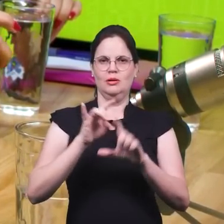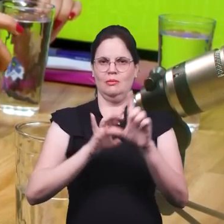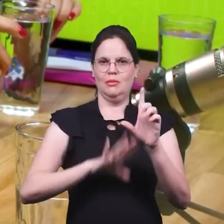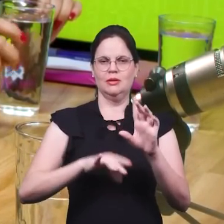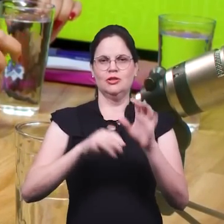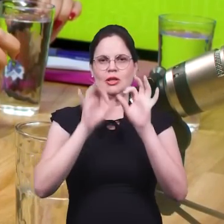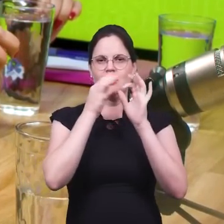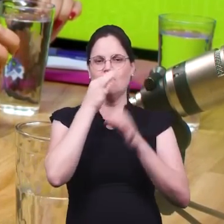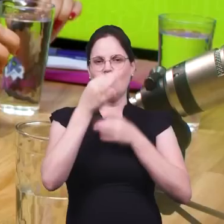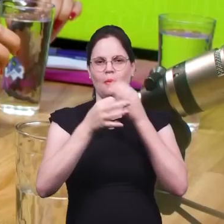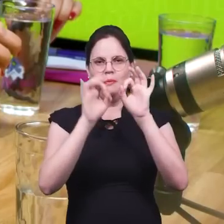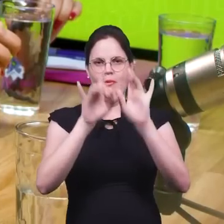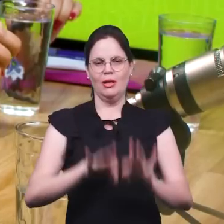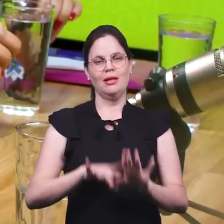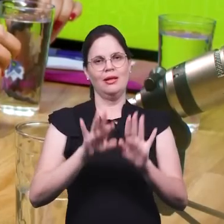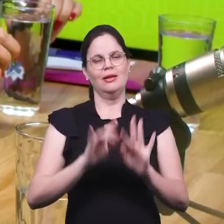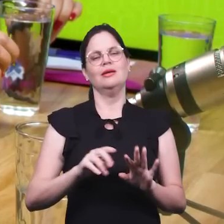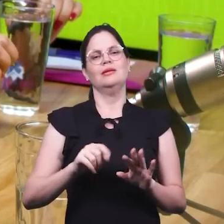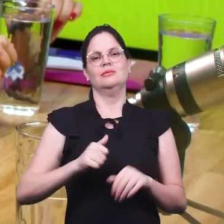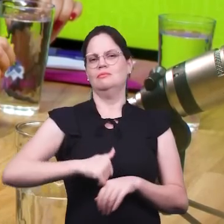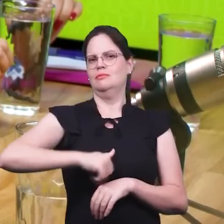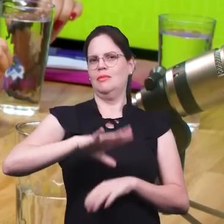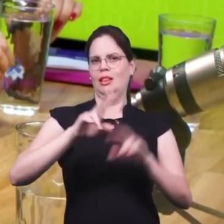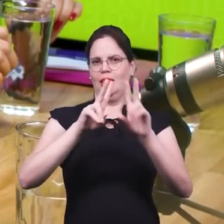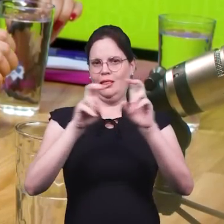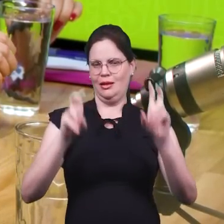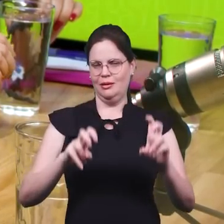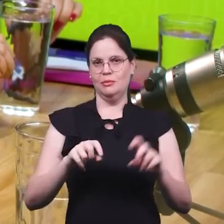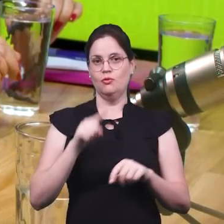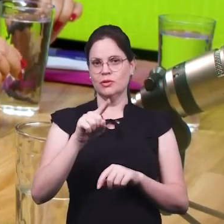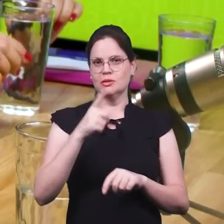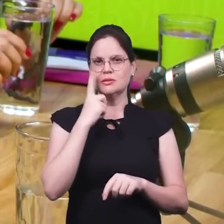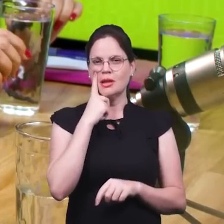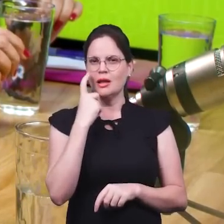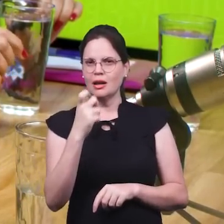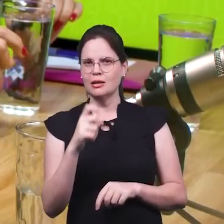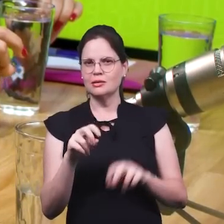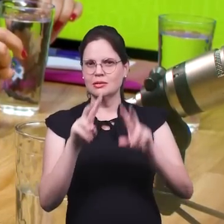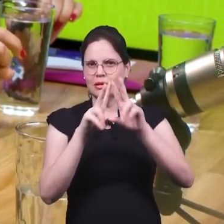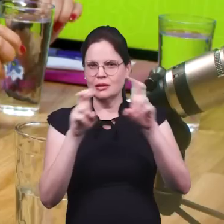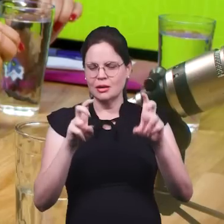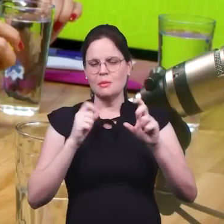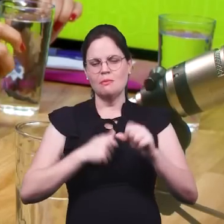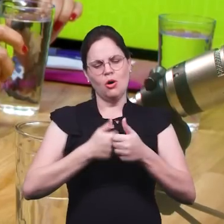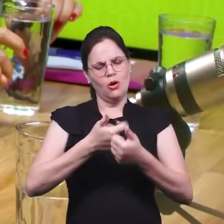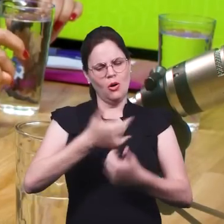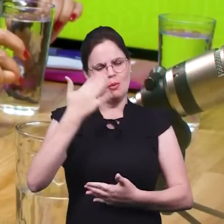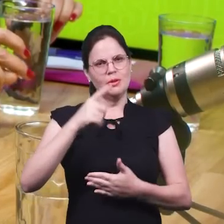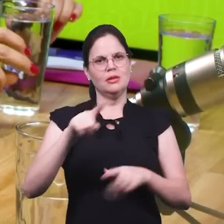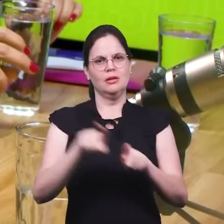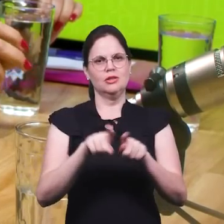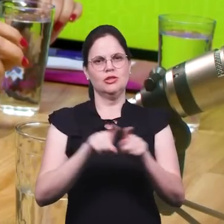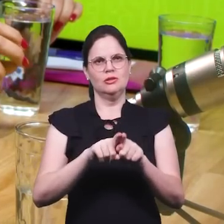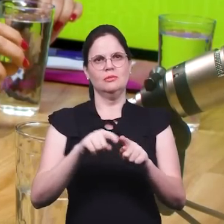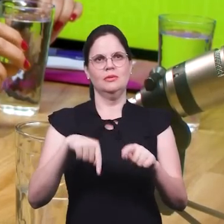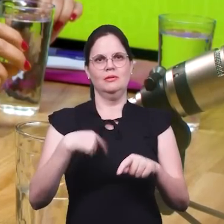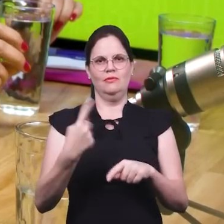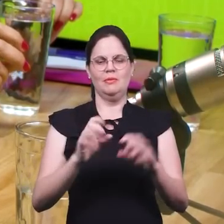compartilhe, comente, para que possamos trazer mais temas. E também que aquele tema que você deseja, comenta lá, para que a gente possa trazer aqui